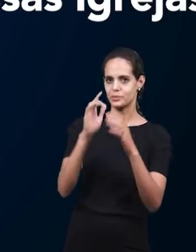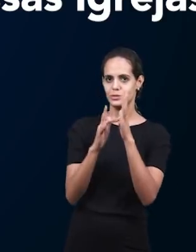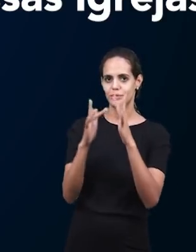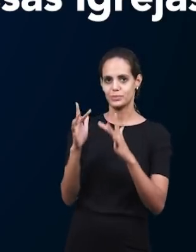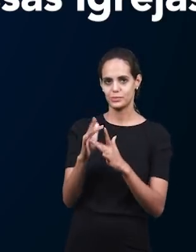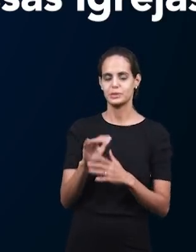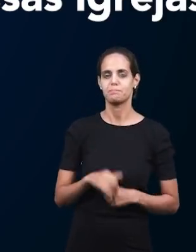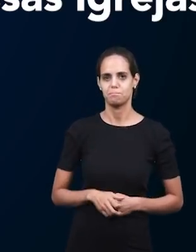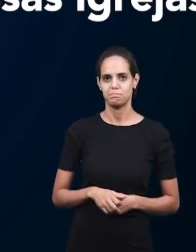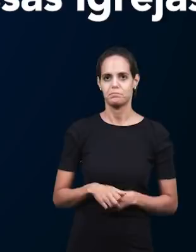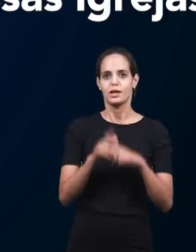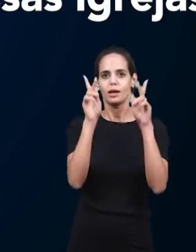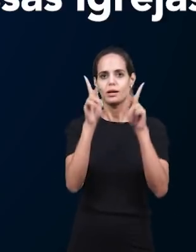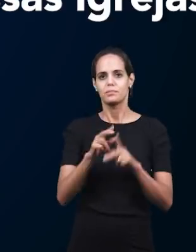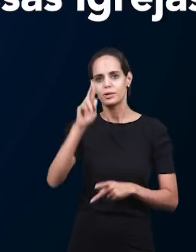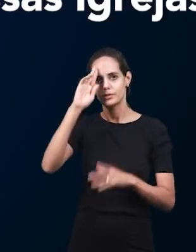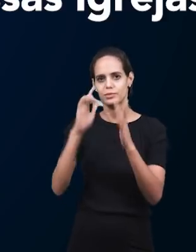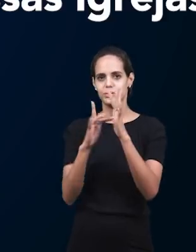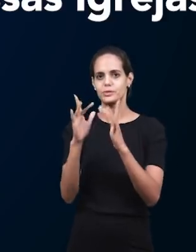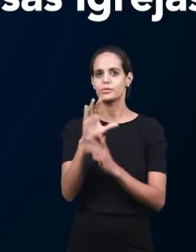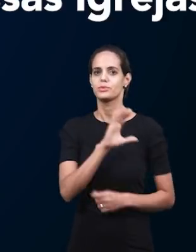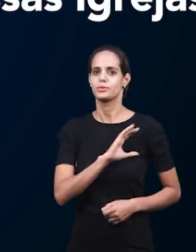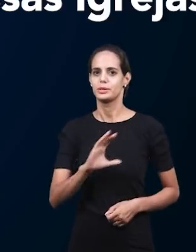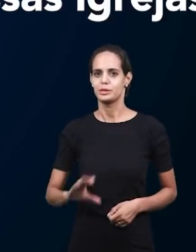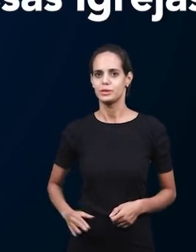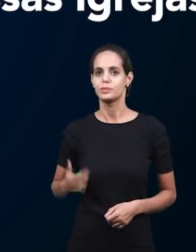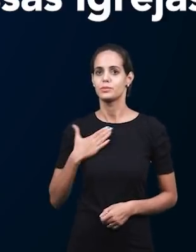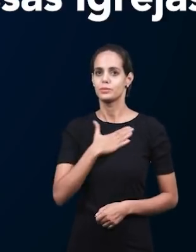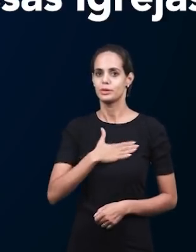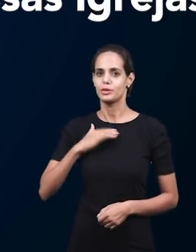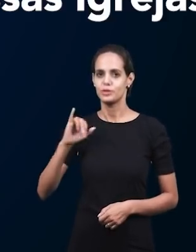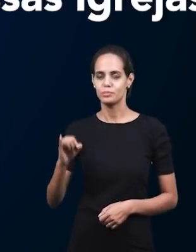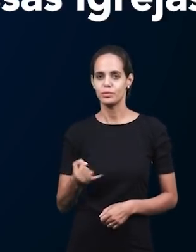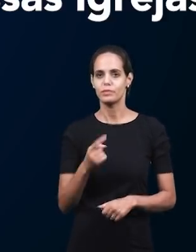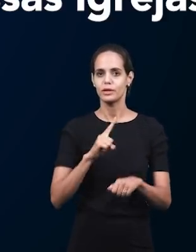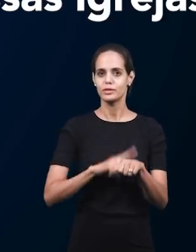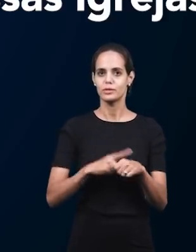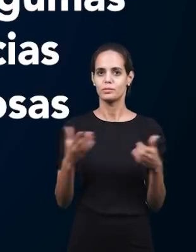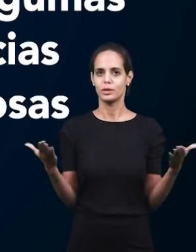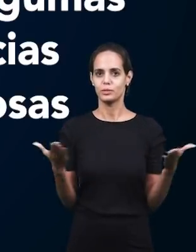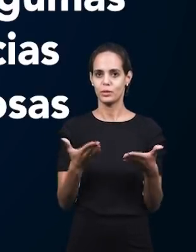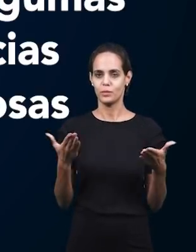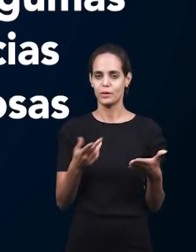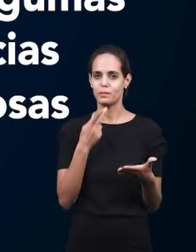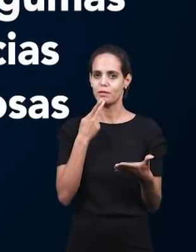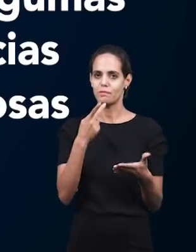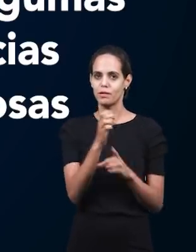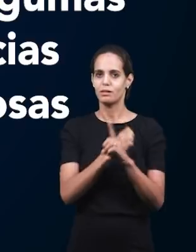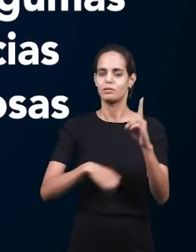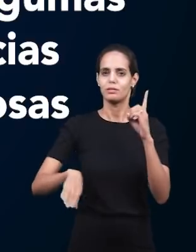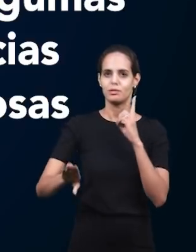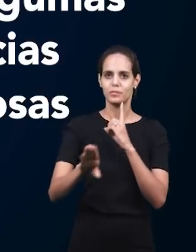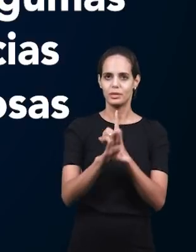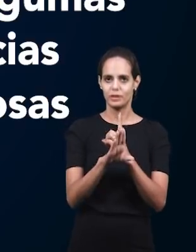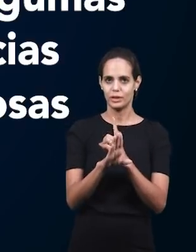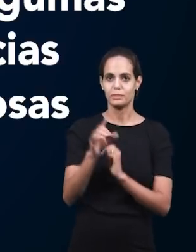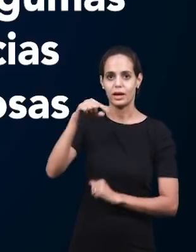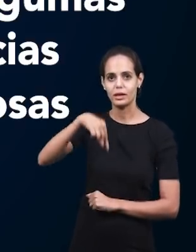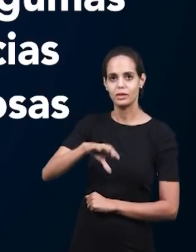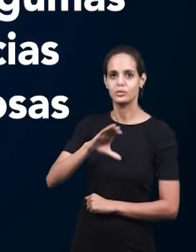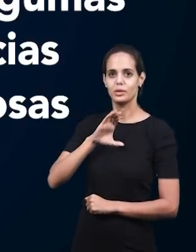Jesus Christ, and we'd like to take this moment to extend our greetings from all the churches here in Canada,